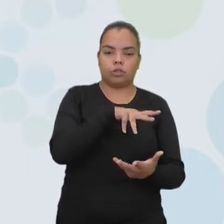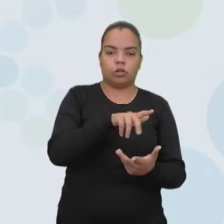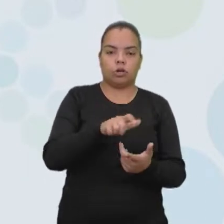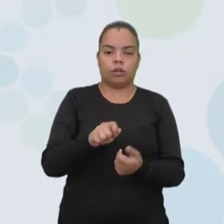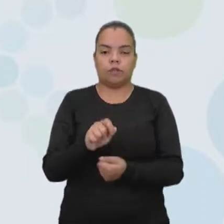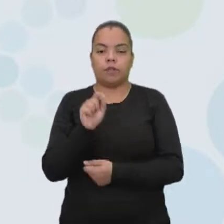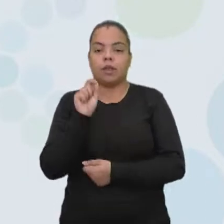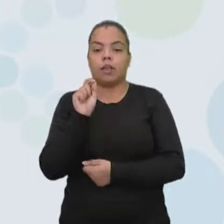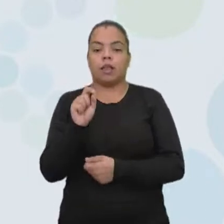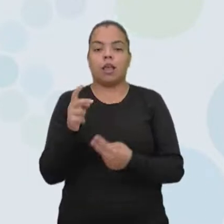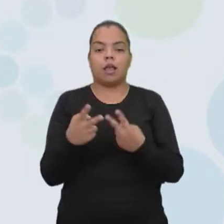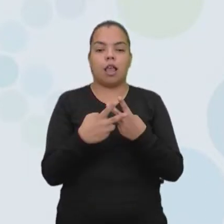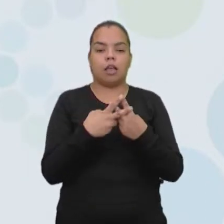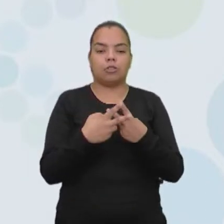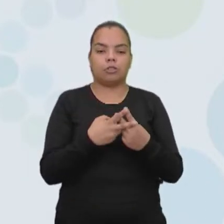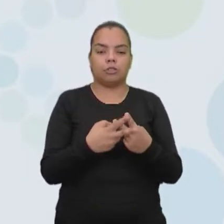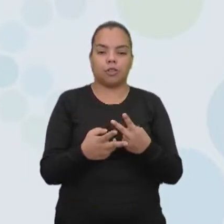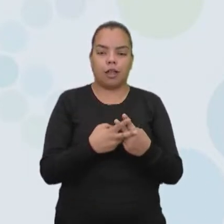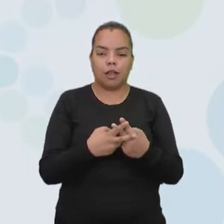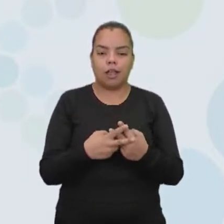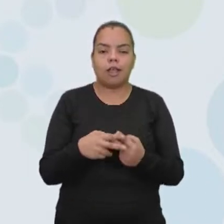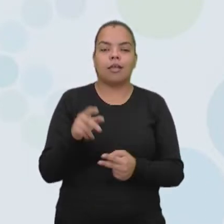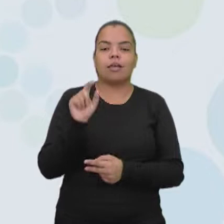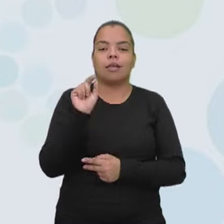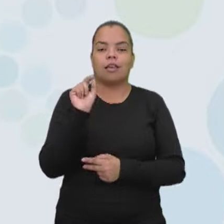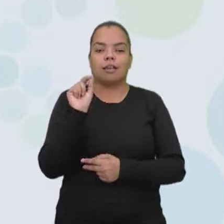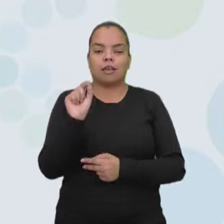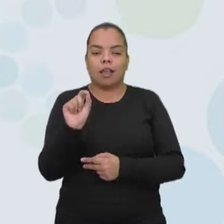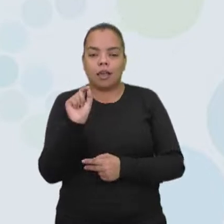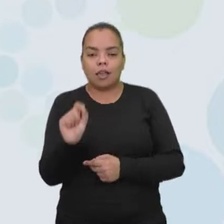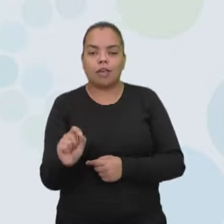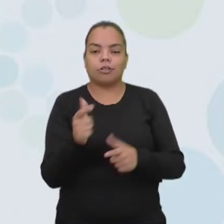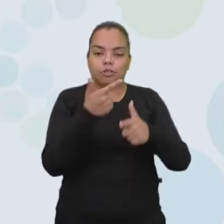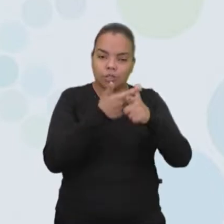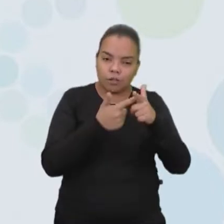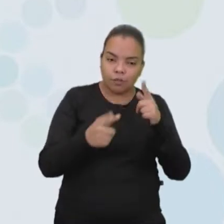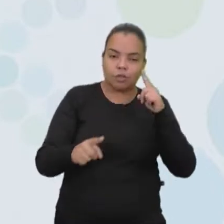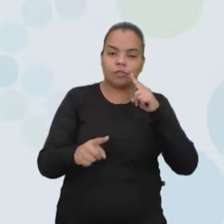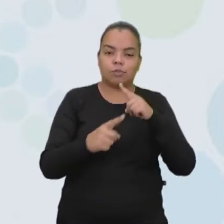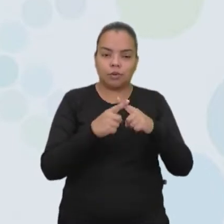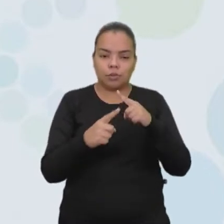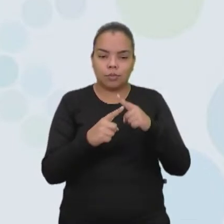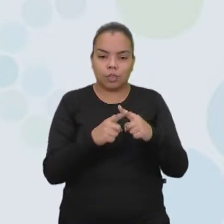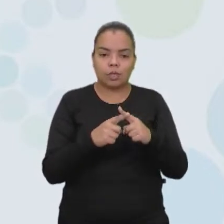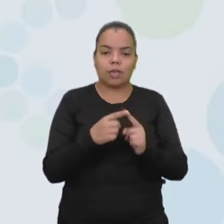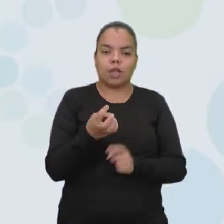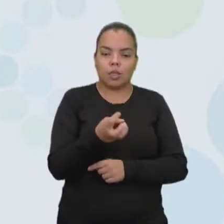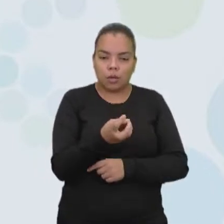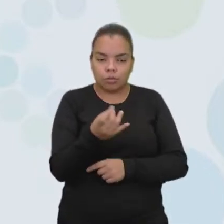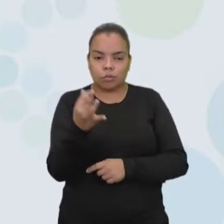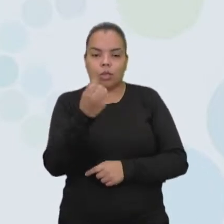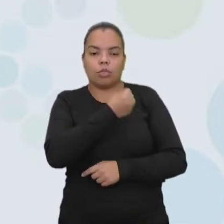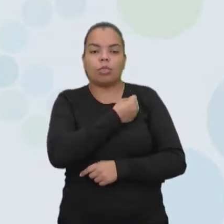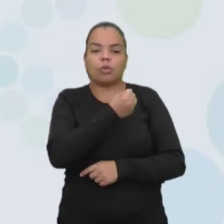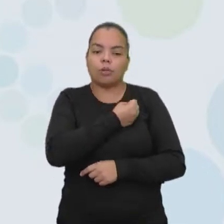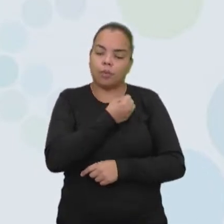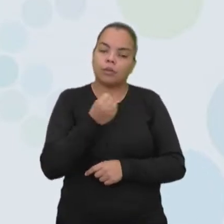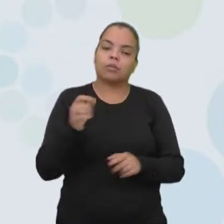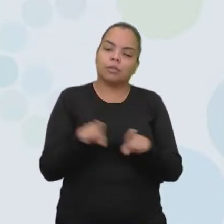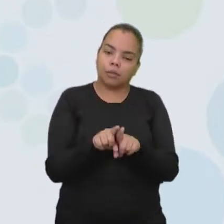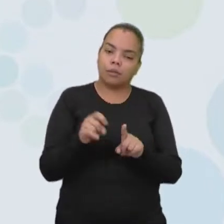multiplica, da unidade curricular número 1 desse aprofundamento. Números também importam. Componente curricular